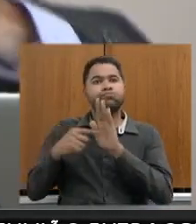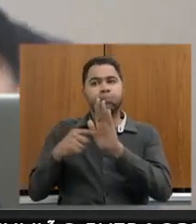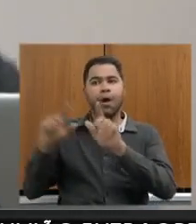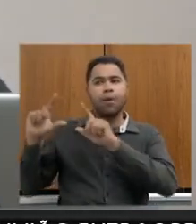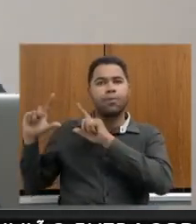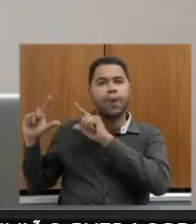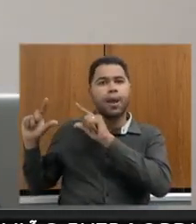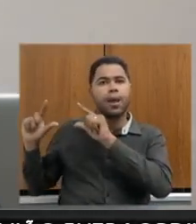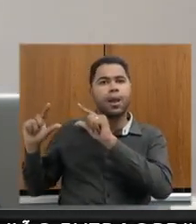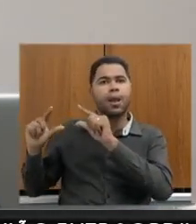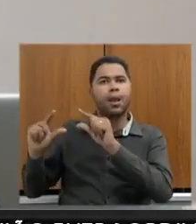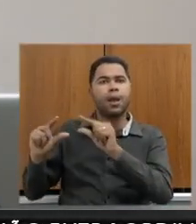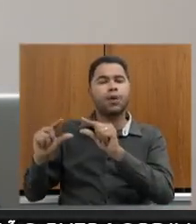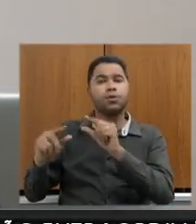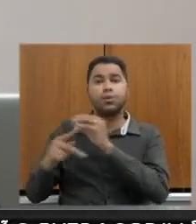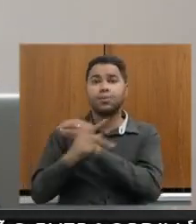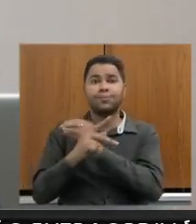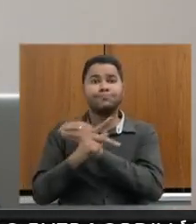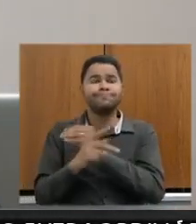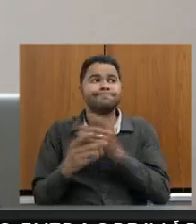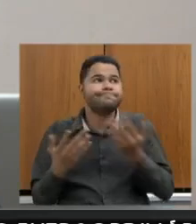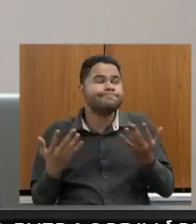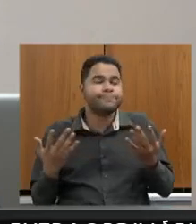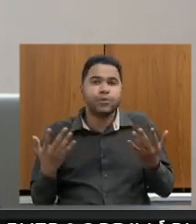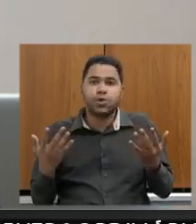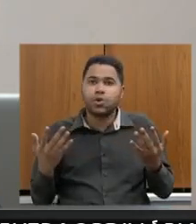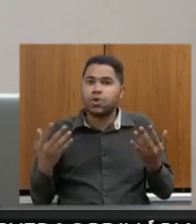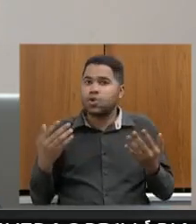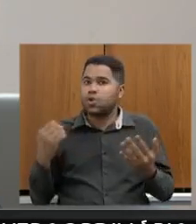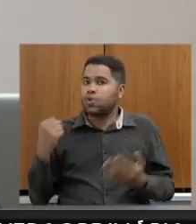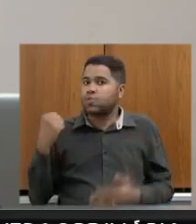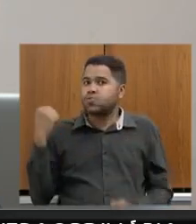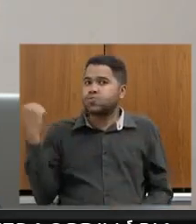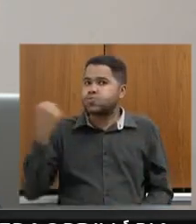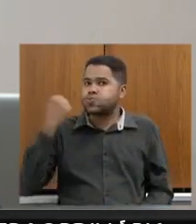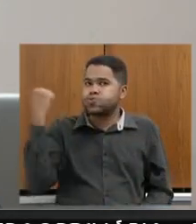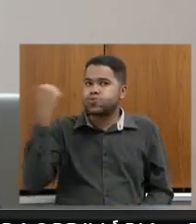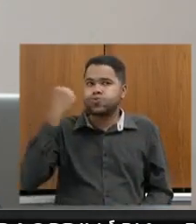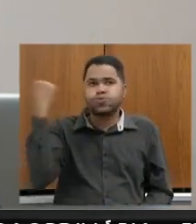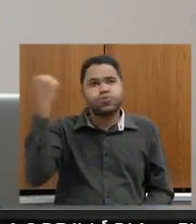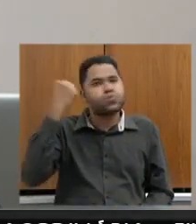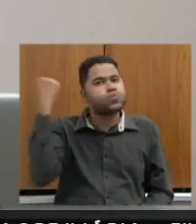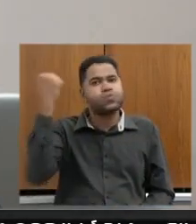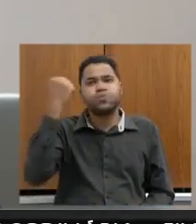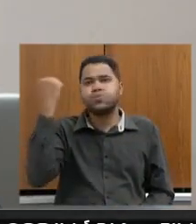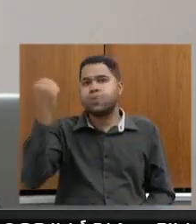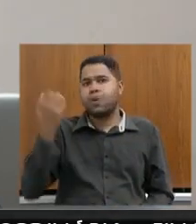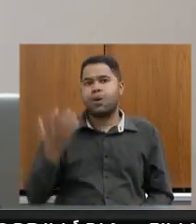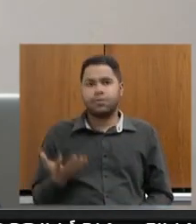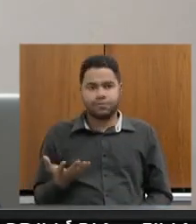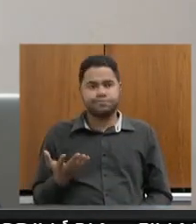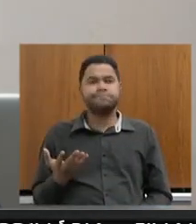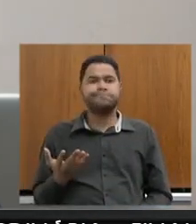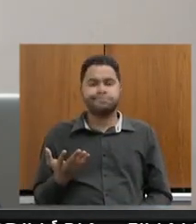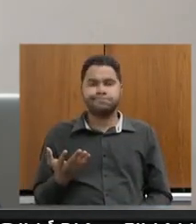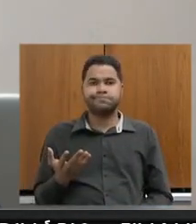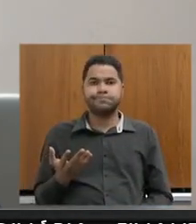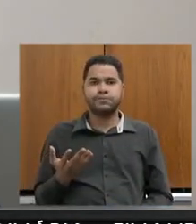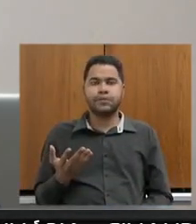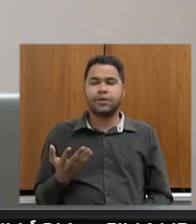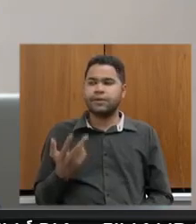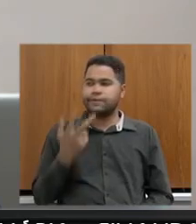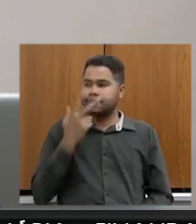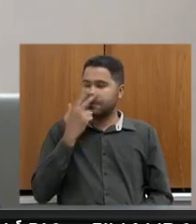apresentando o teste só que o da Polícia Civil é o e é extremamente grave é algo